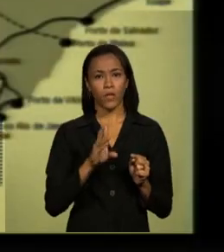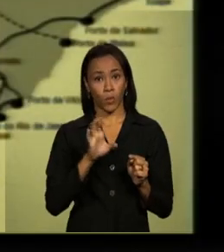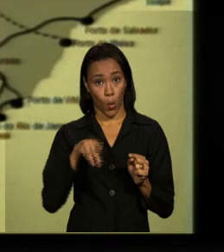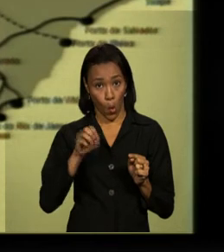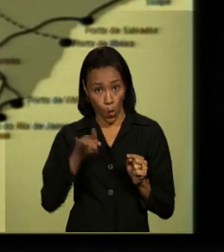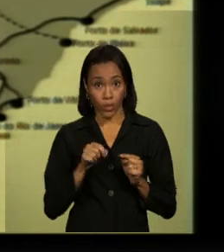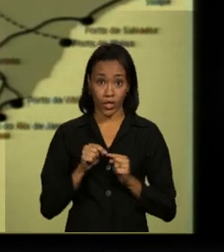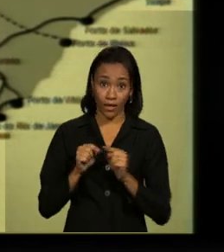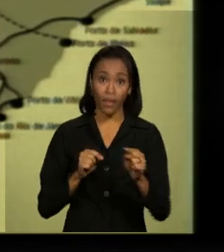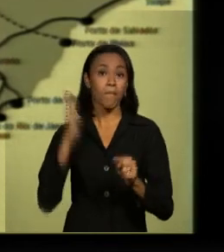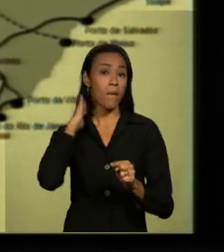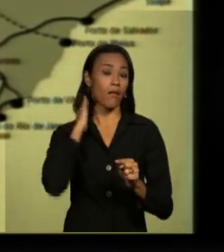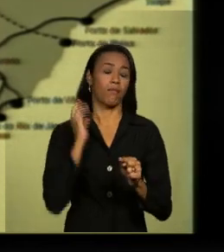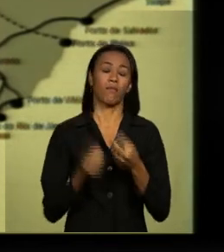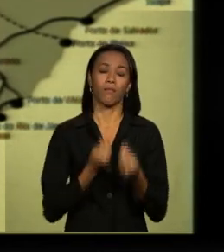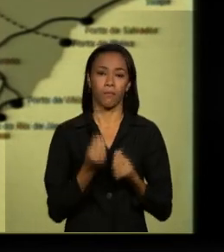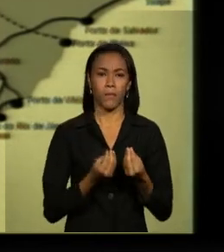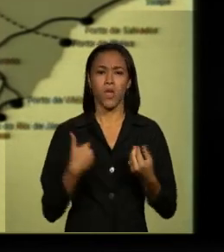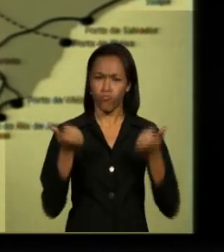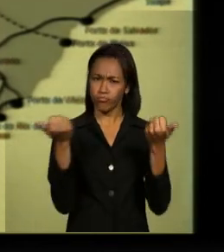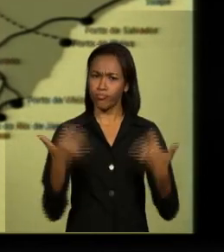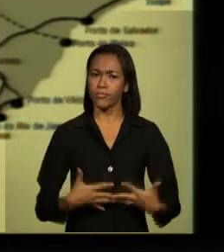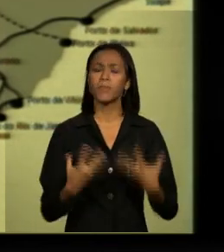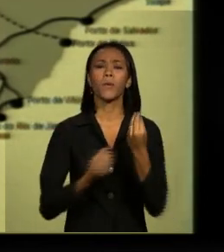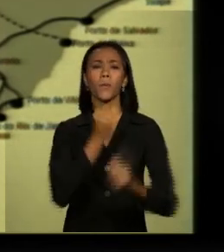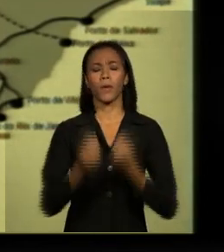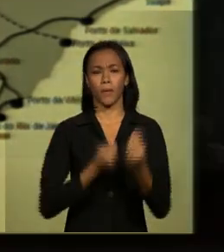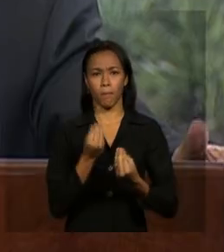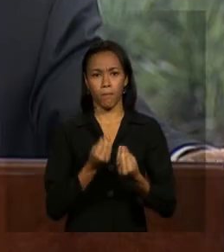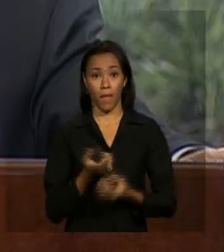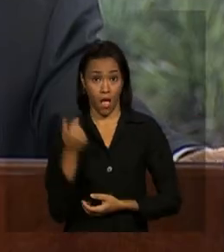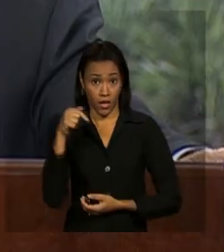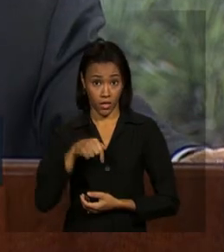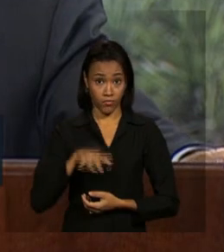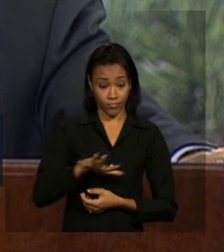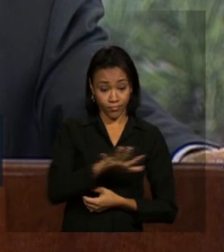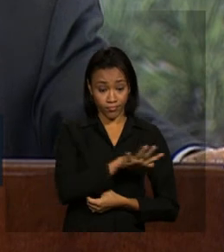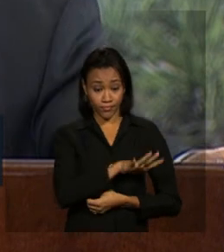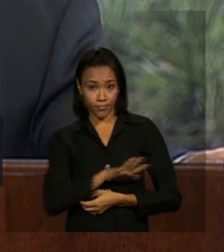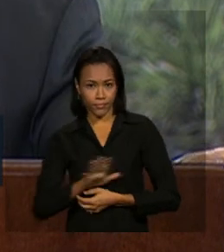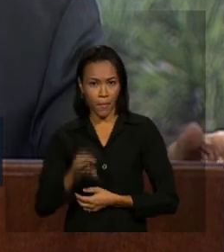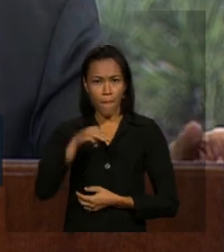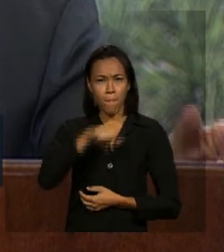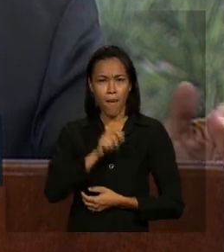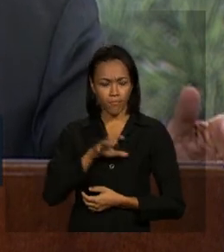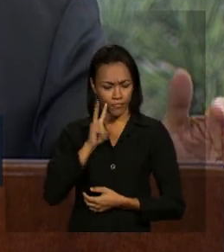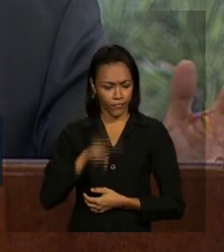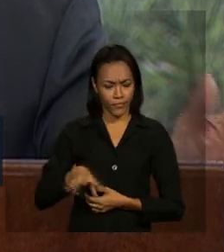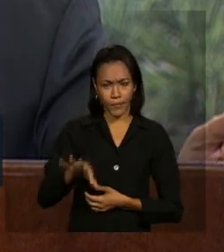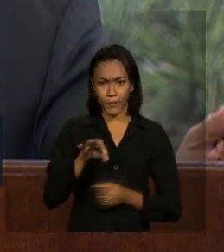Belém Eu gostaria de comentar que aqui está se desenhando uma